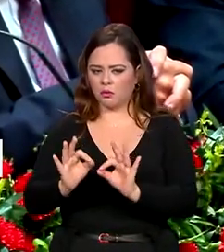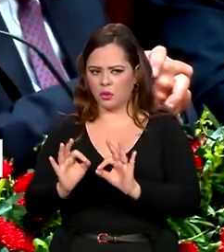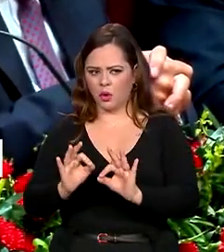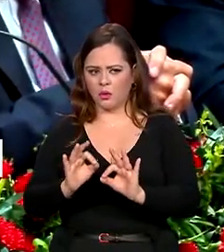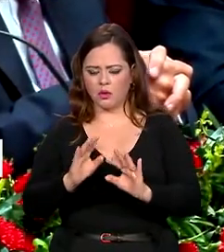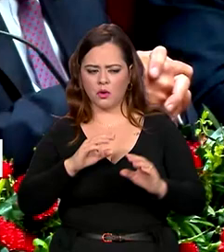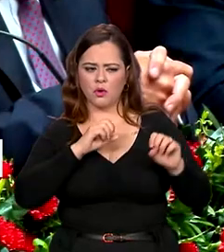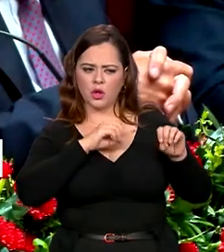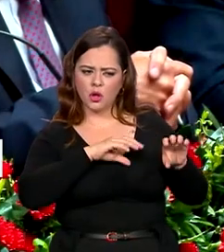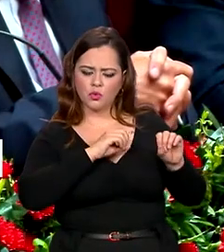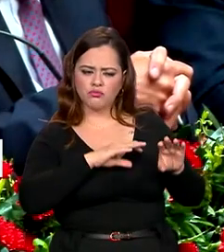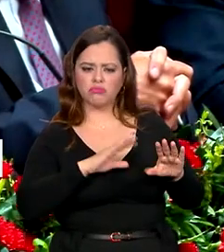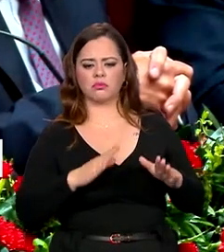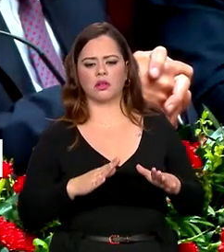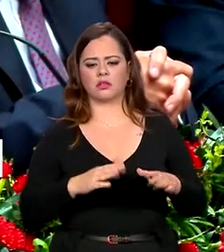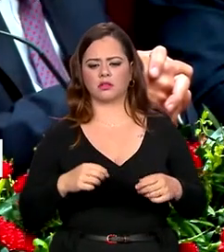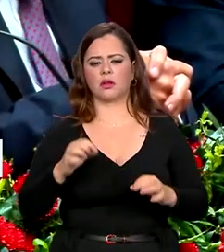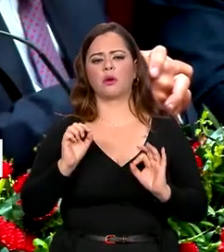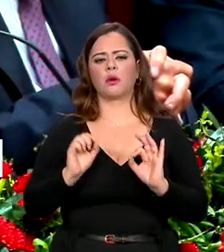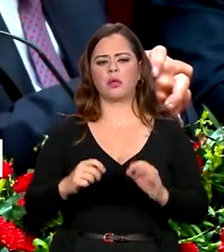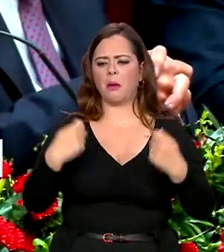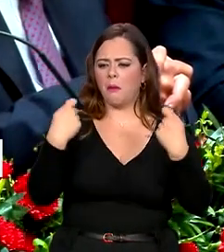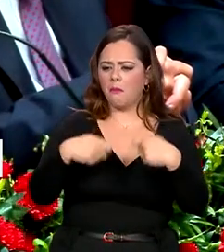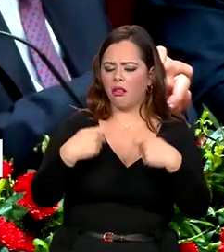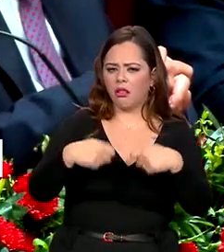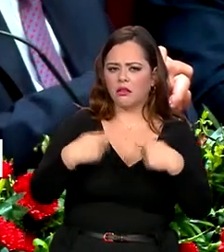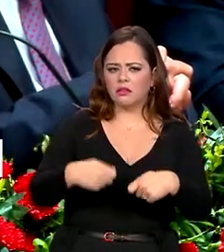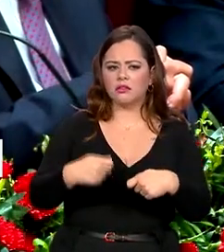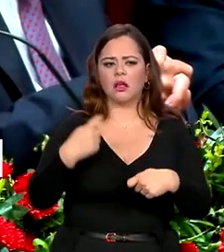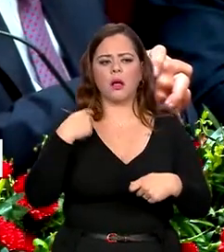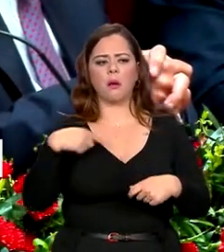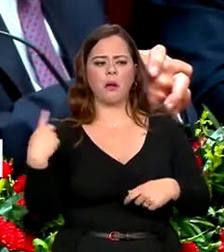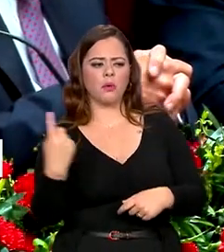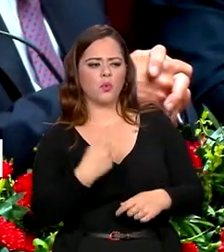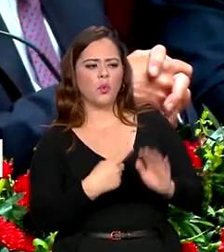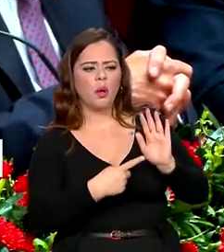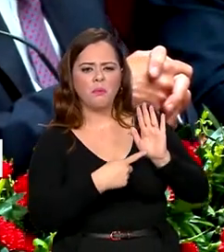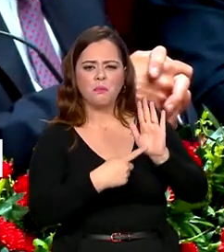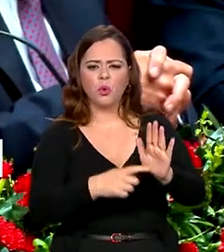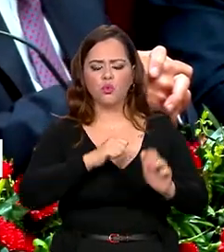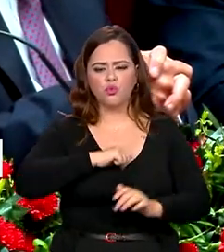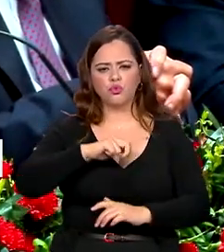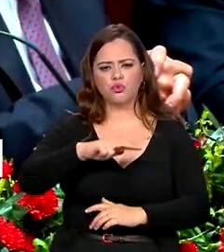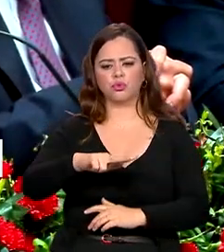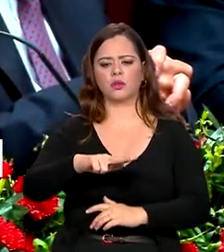educação que é exigida a qualquer representante do povo português.